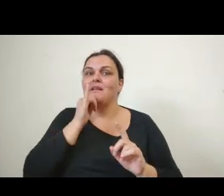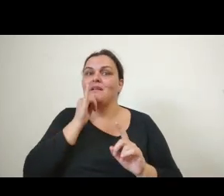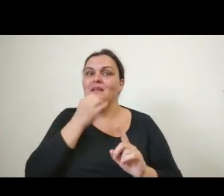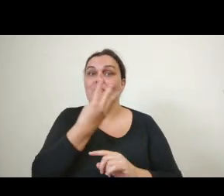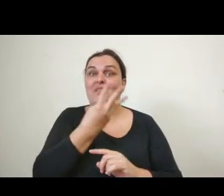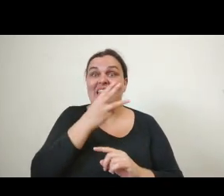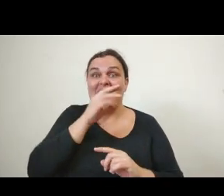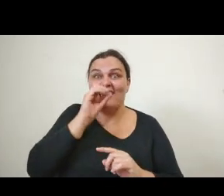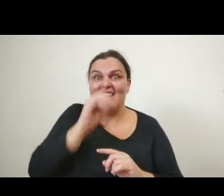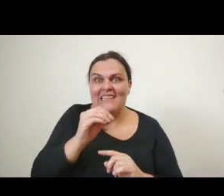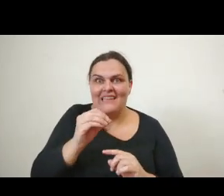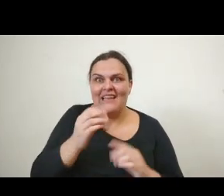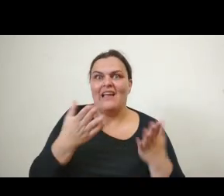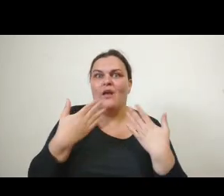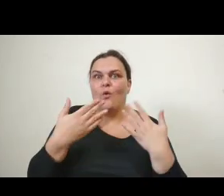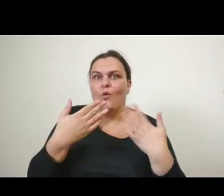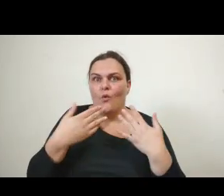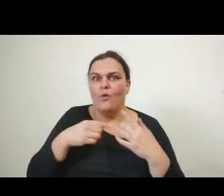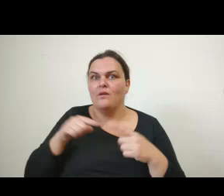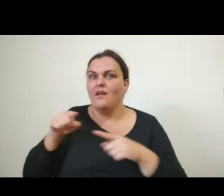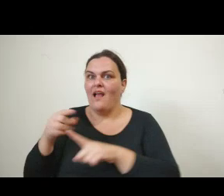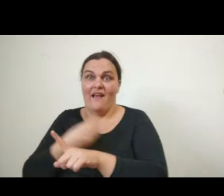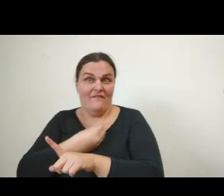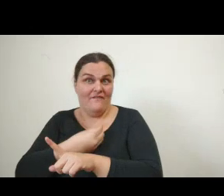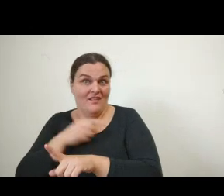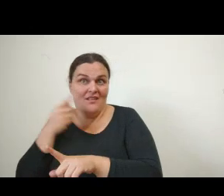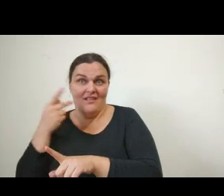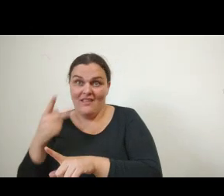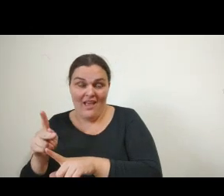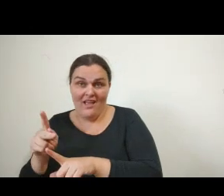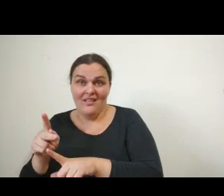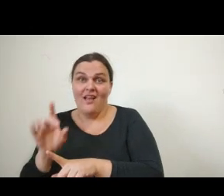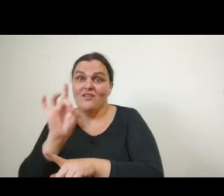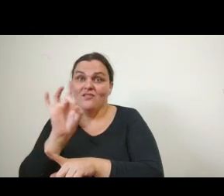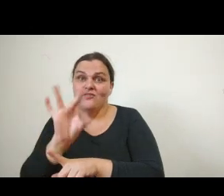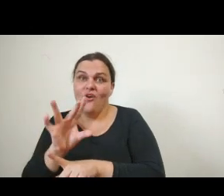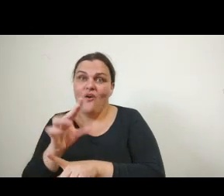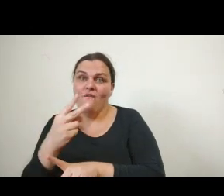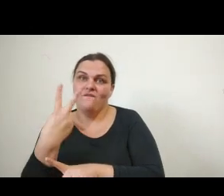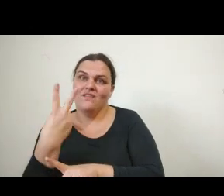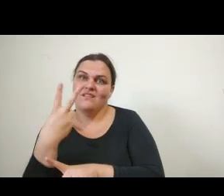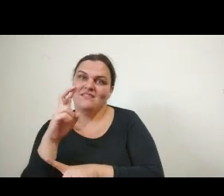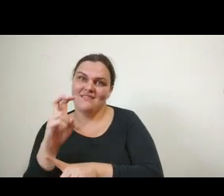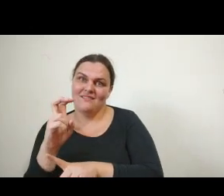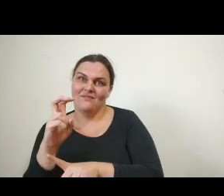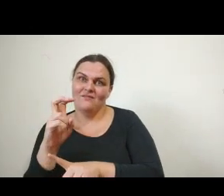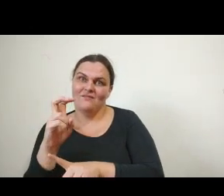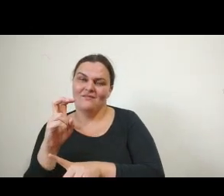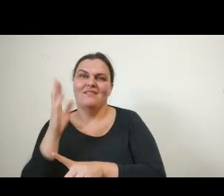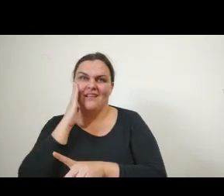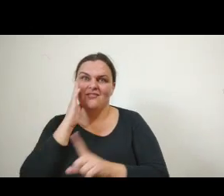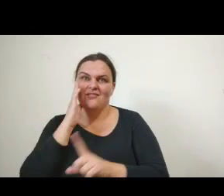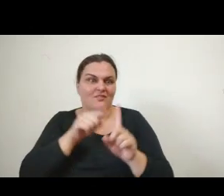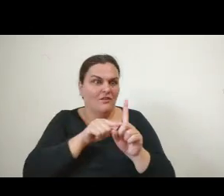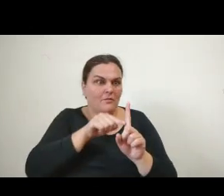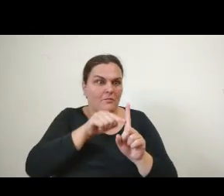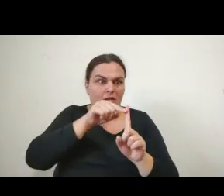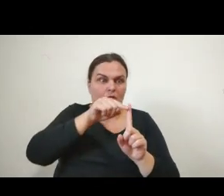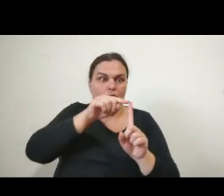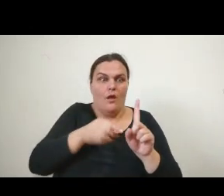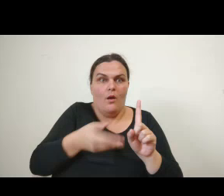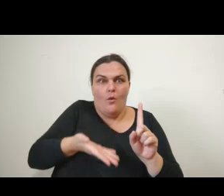apenas 25,1 dias em média. Então, o aumento da temperatura reduz, né,